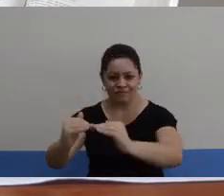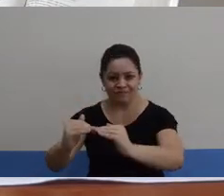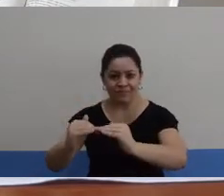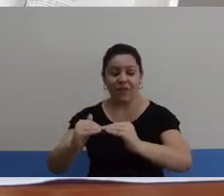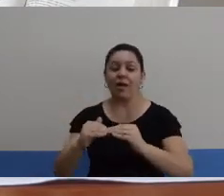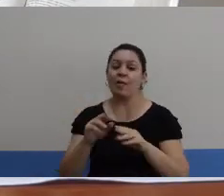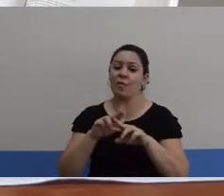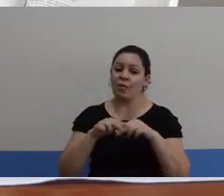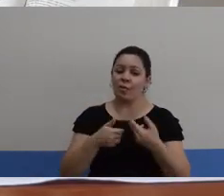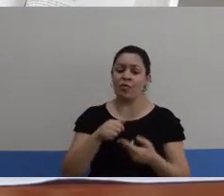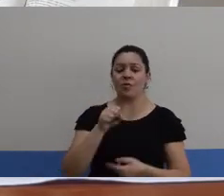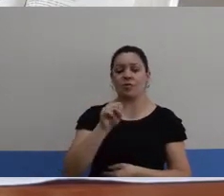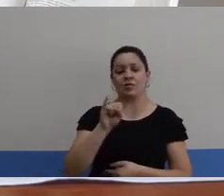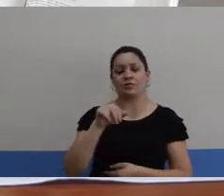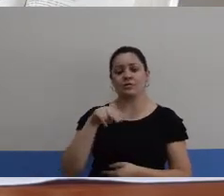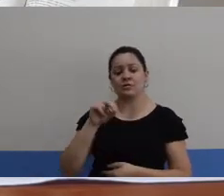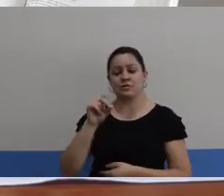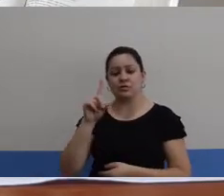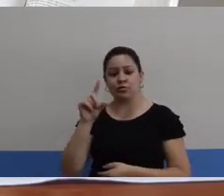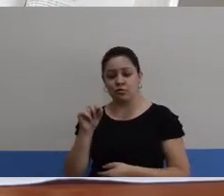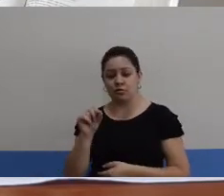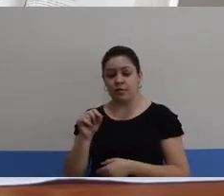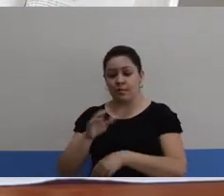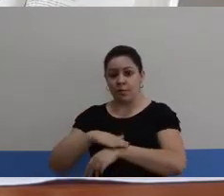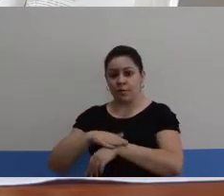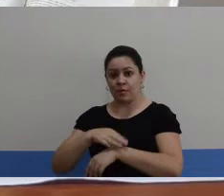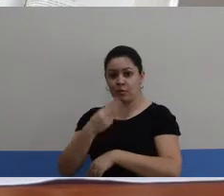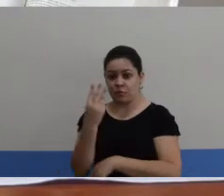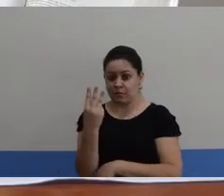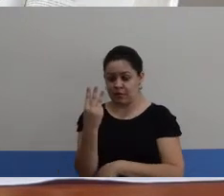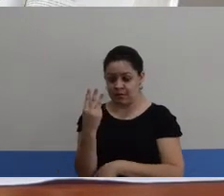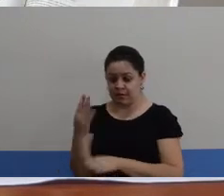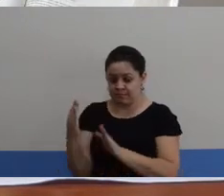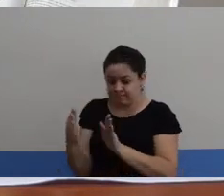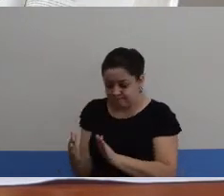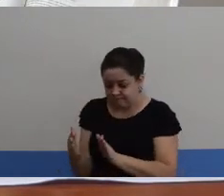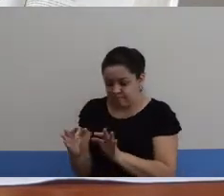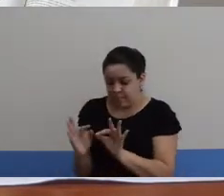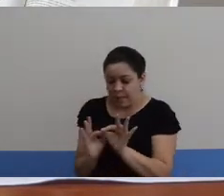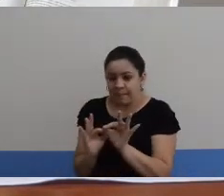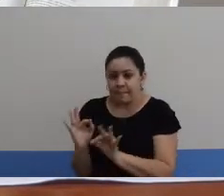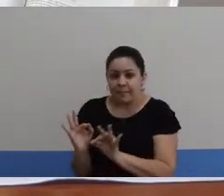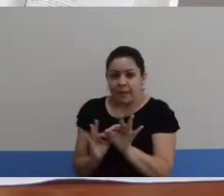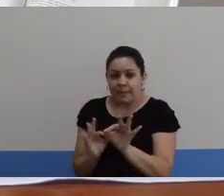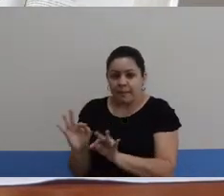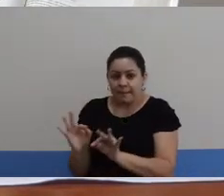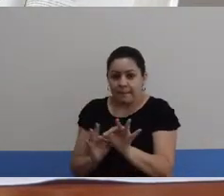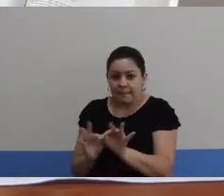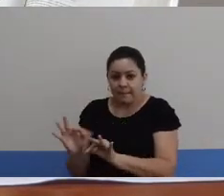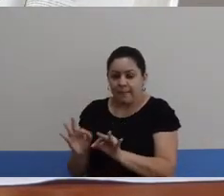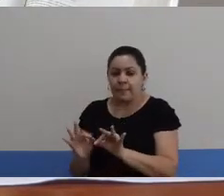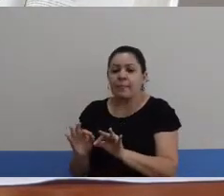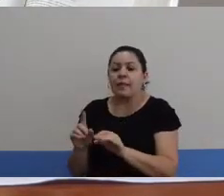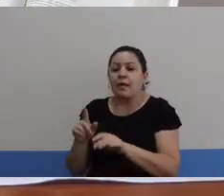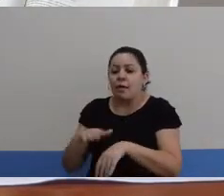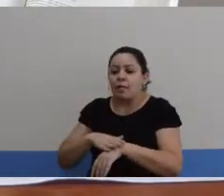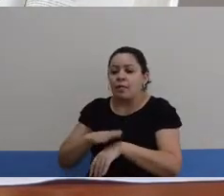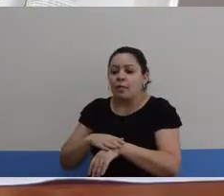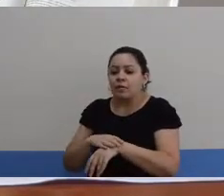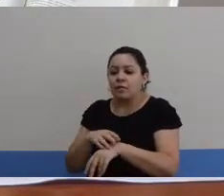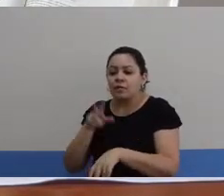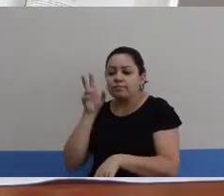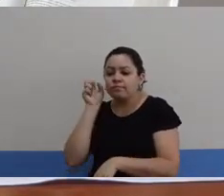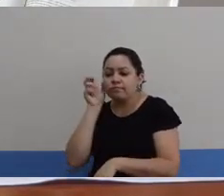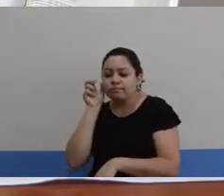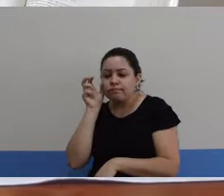ele se faz em 3 fases. A fase preparatória, que é a fase de escuta, é esta